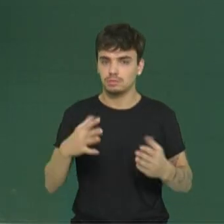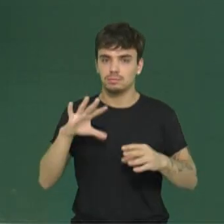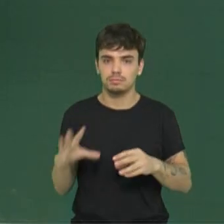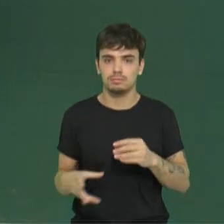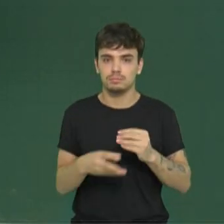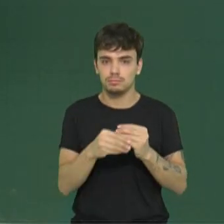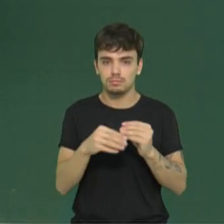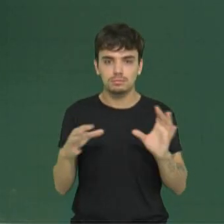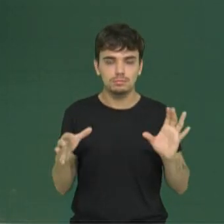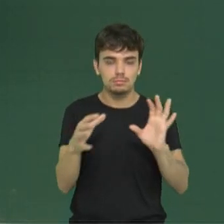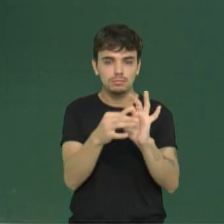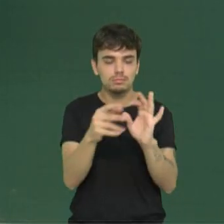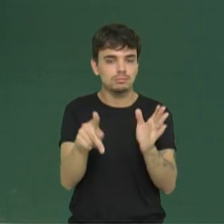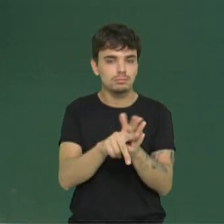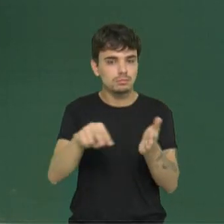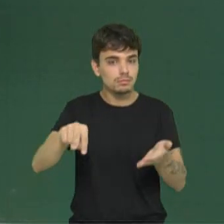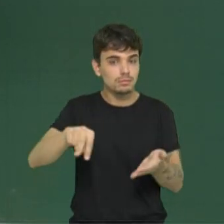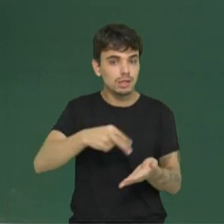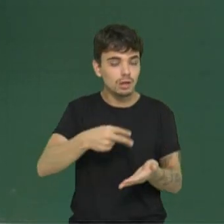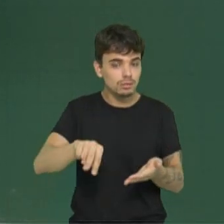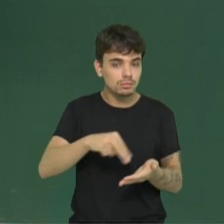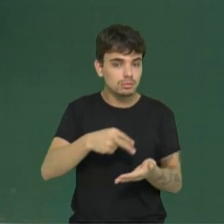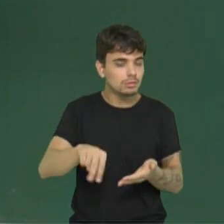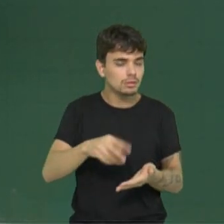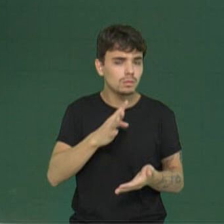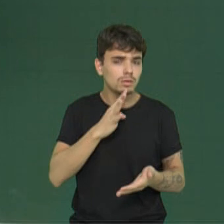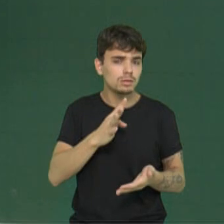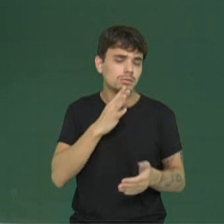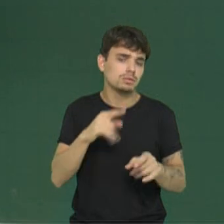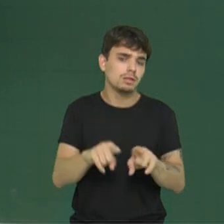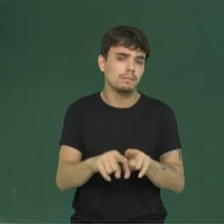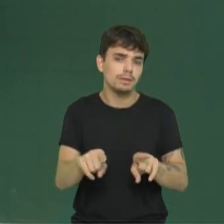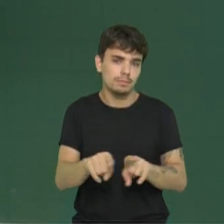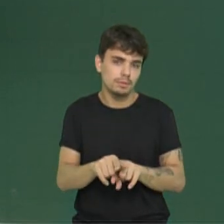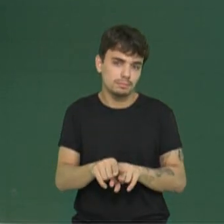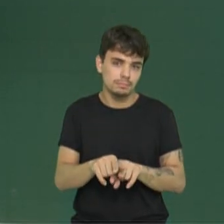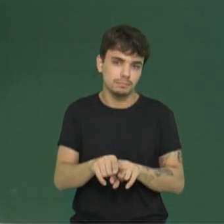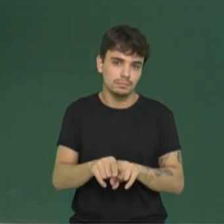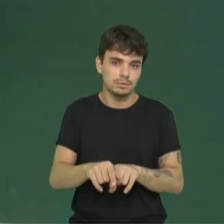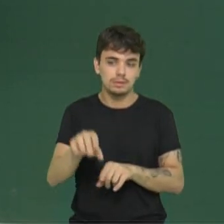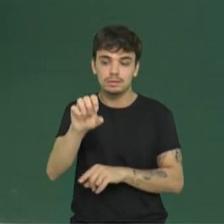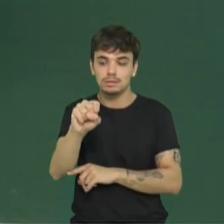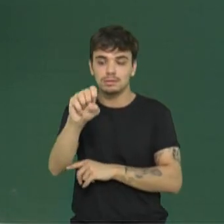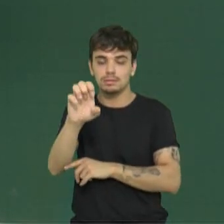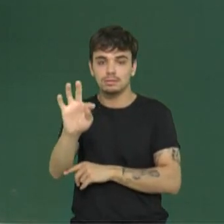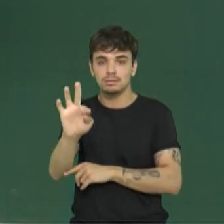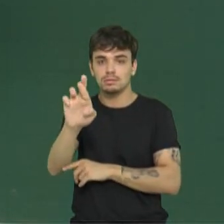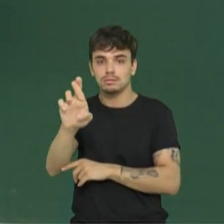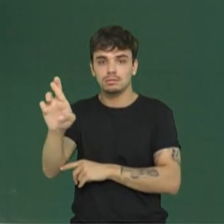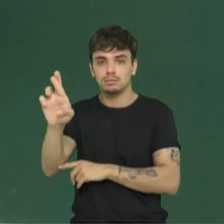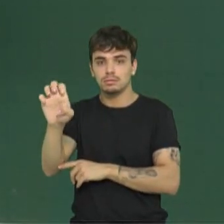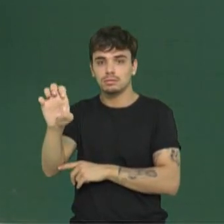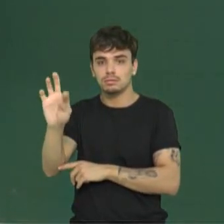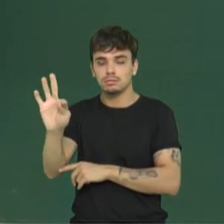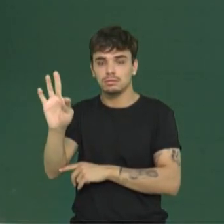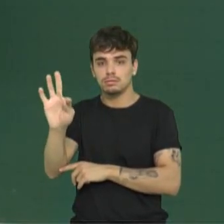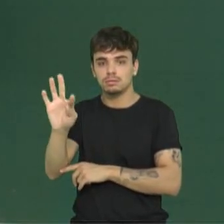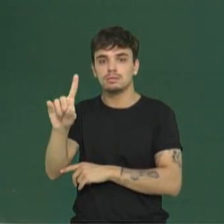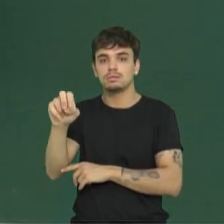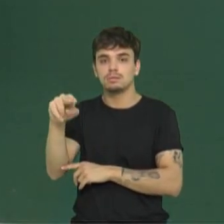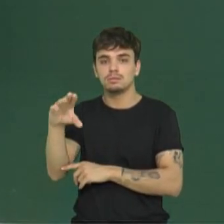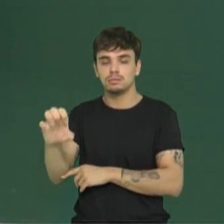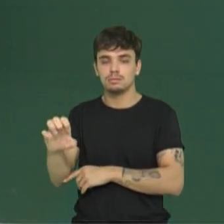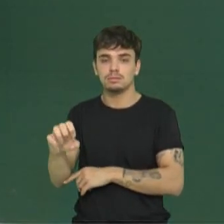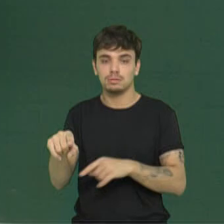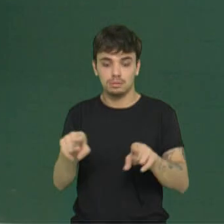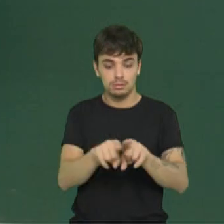compõem esse conjunto de danças urbanas, também conhecido por street dance. Na aula passada, nós